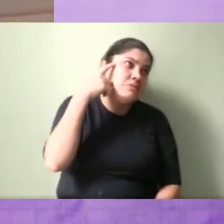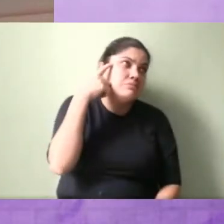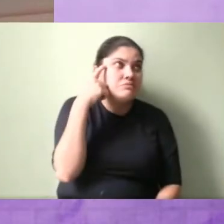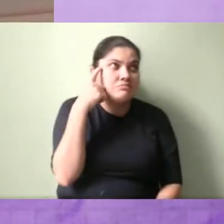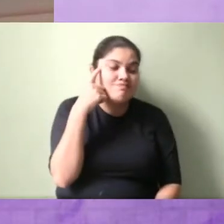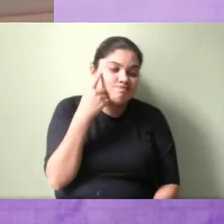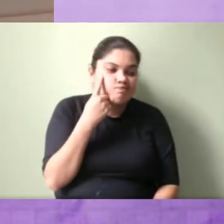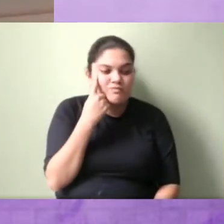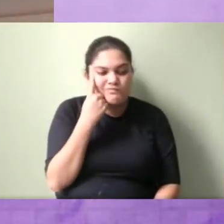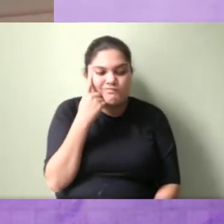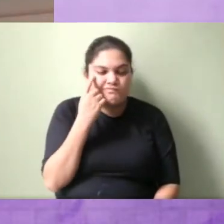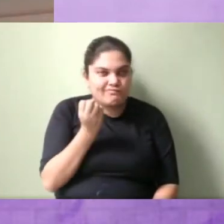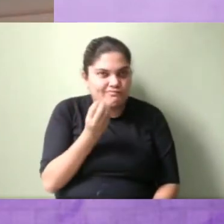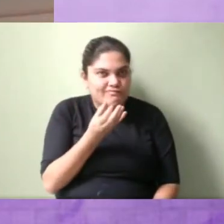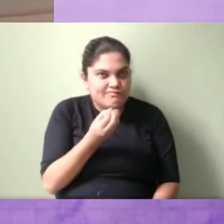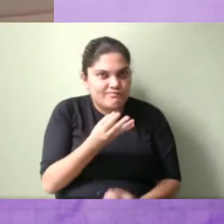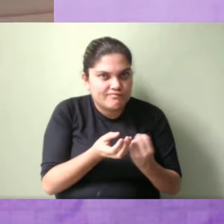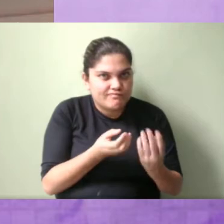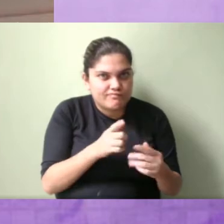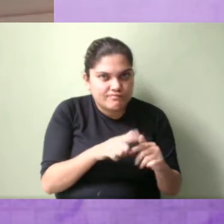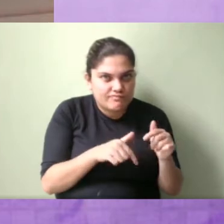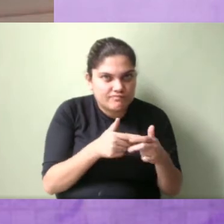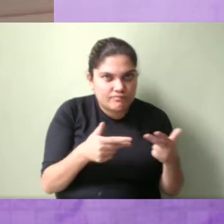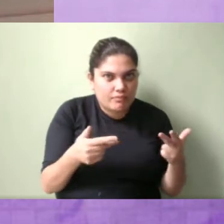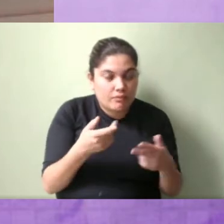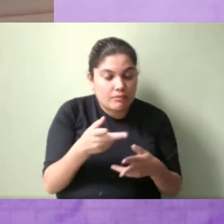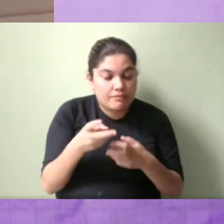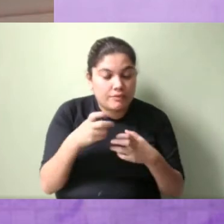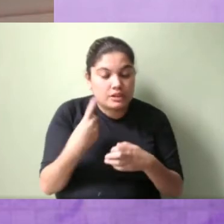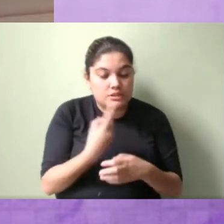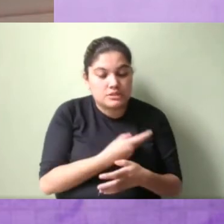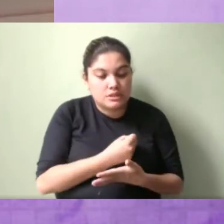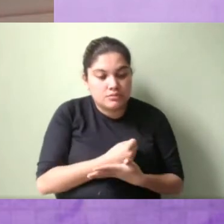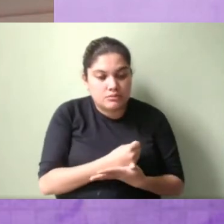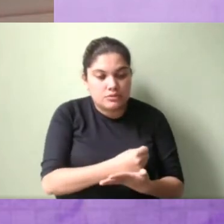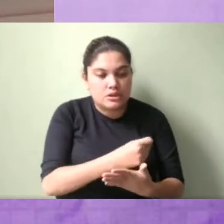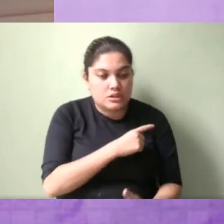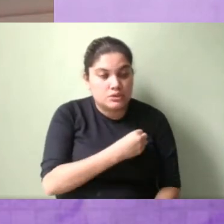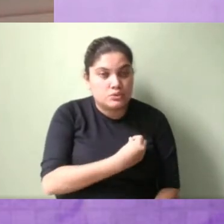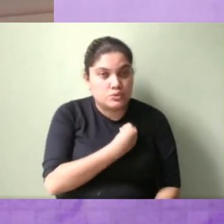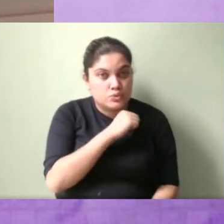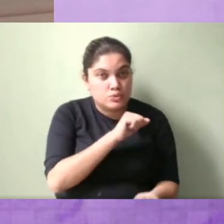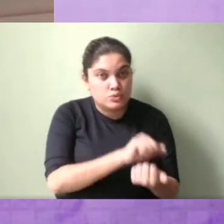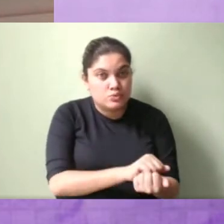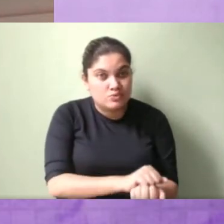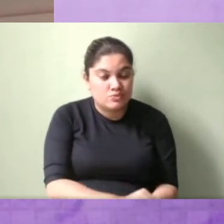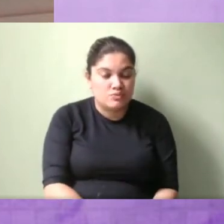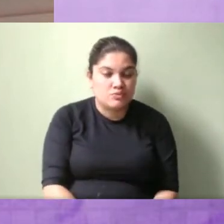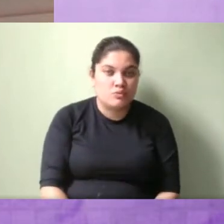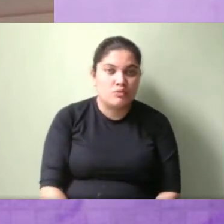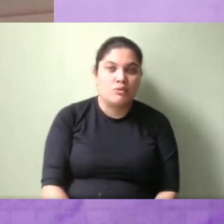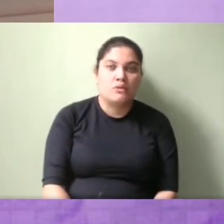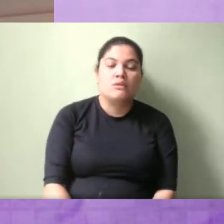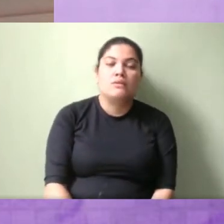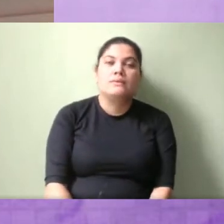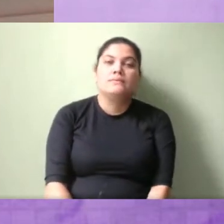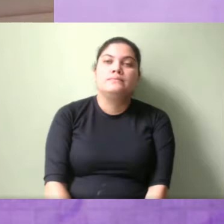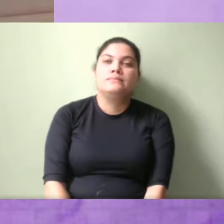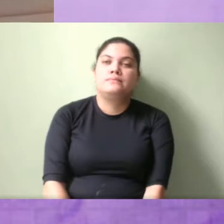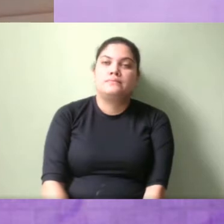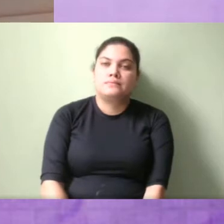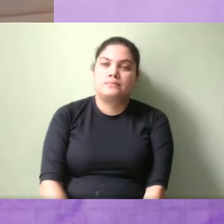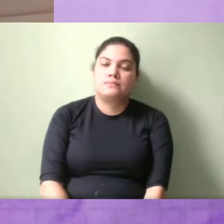Então tem um monte de detalhezinhos que pode explicar por que essa pessoa não conta. Às vezes a gente pode comer a pessoa pelas beiradas, que é